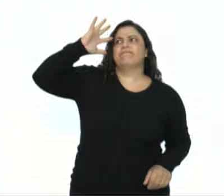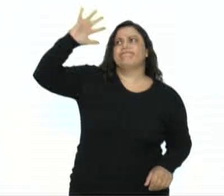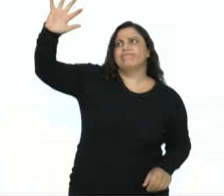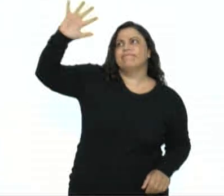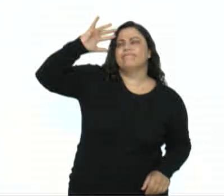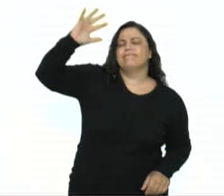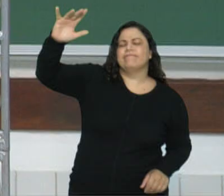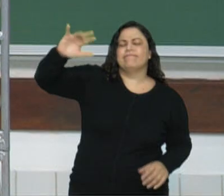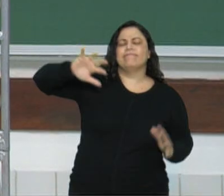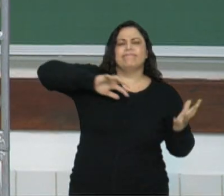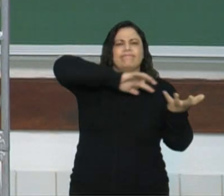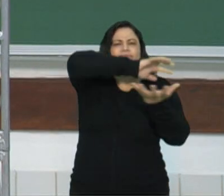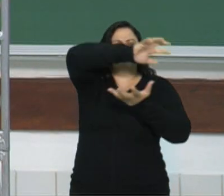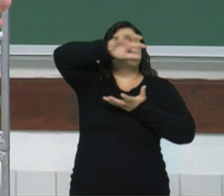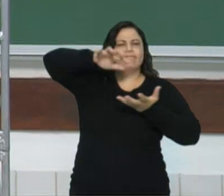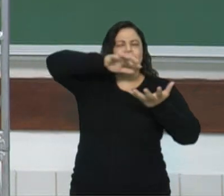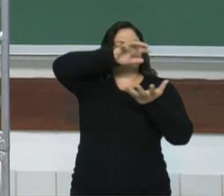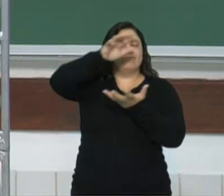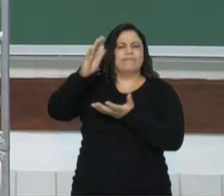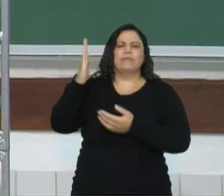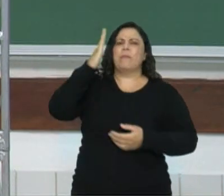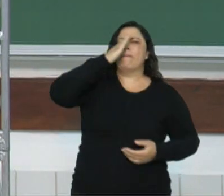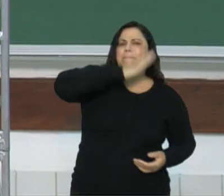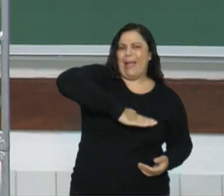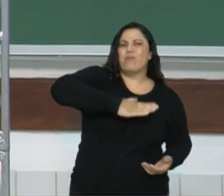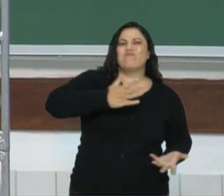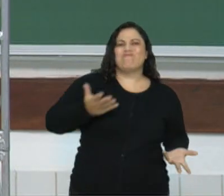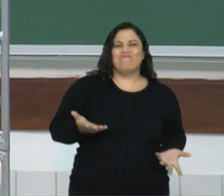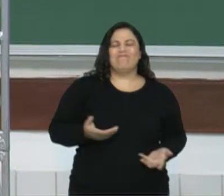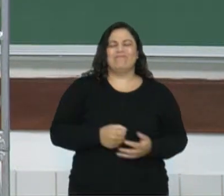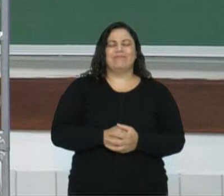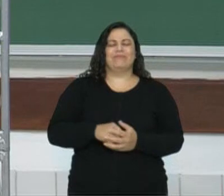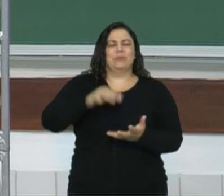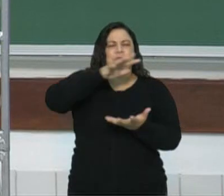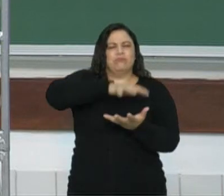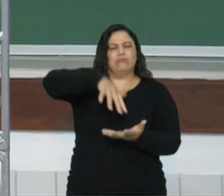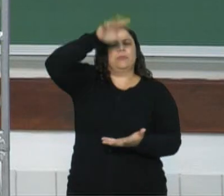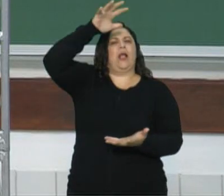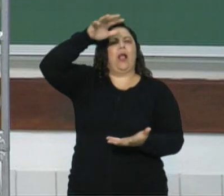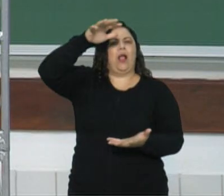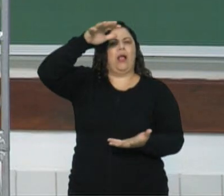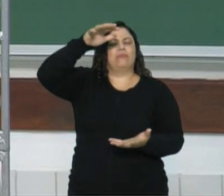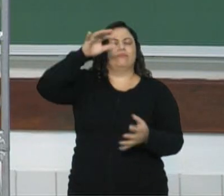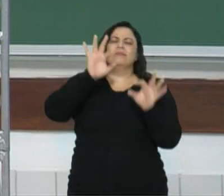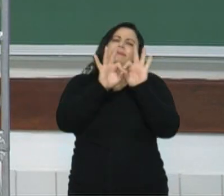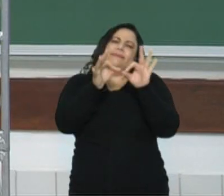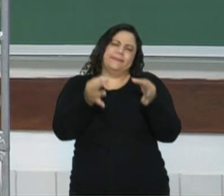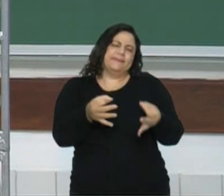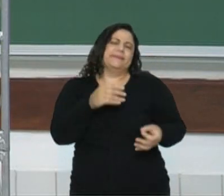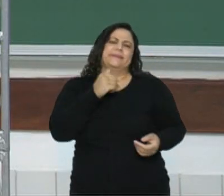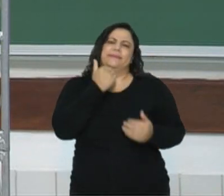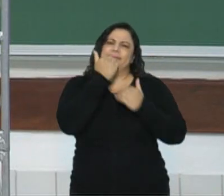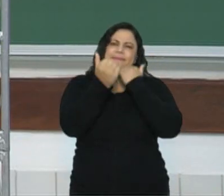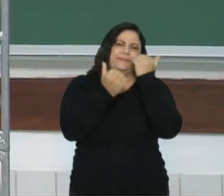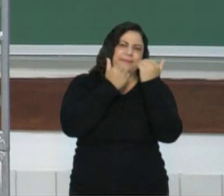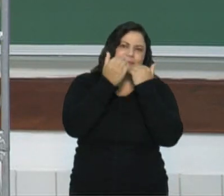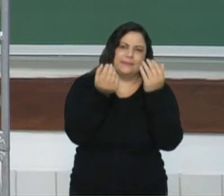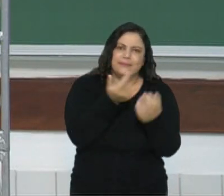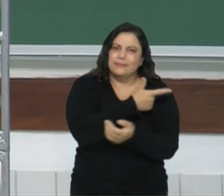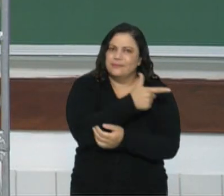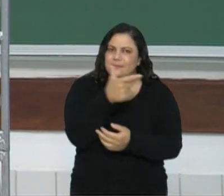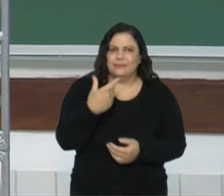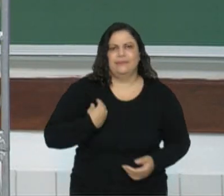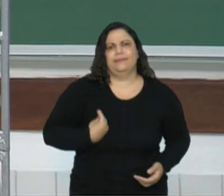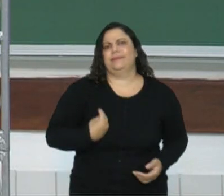gênio maligno. De modo simples, esse gênio não existe, é só um